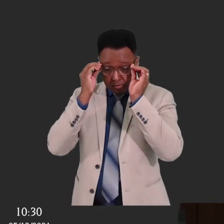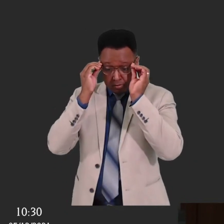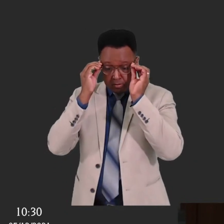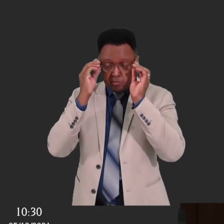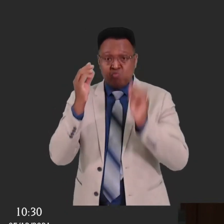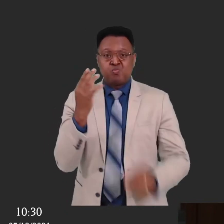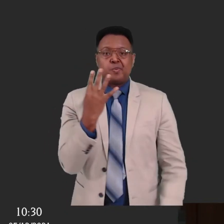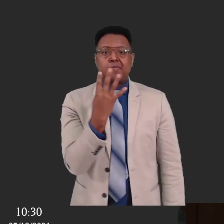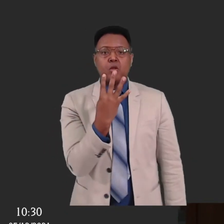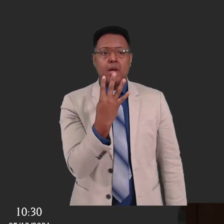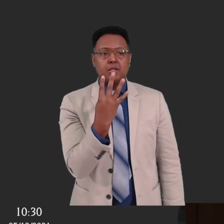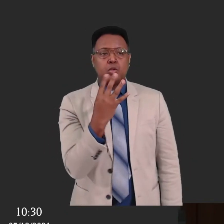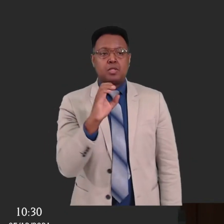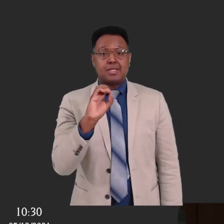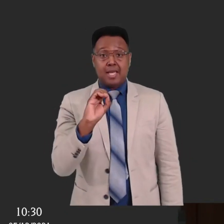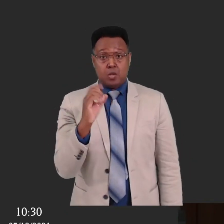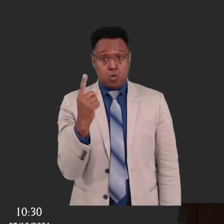5?